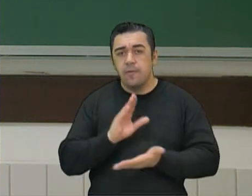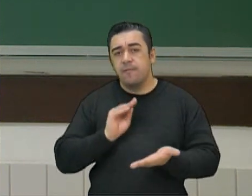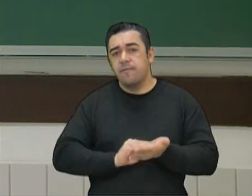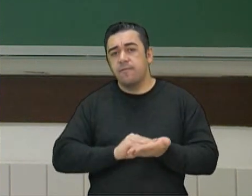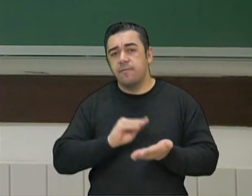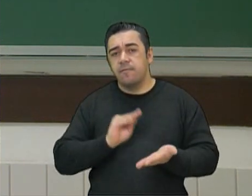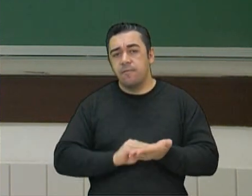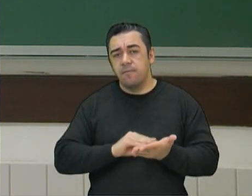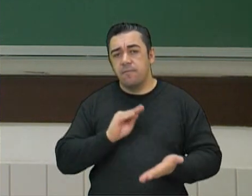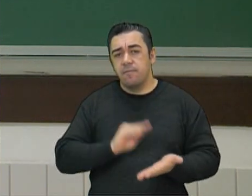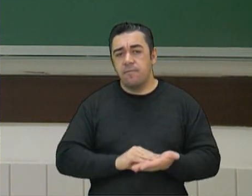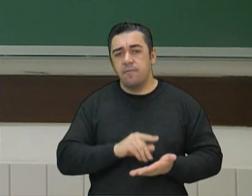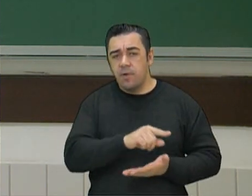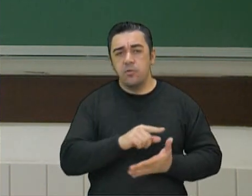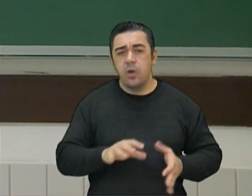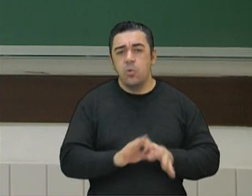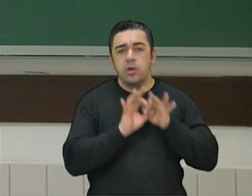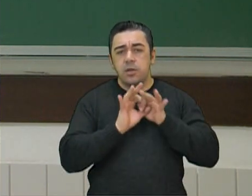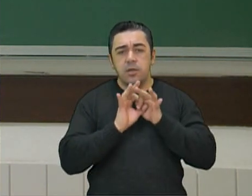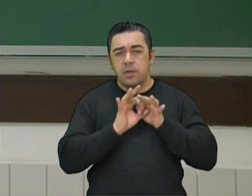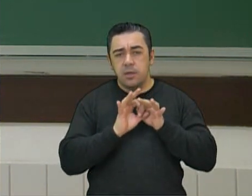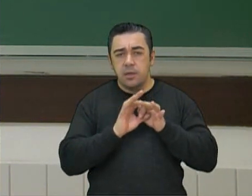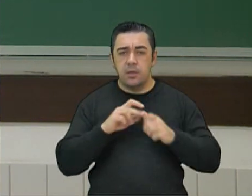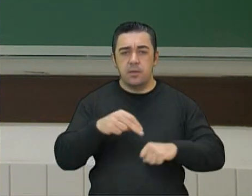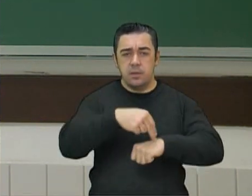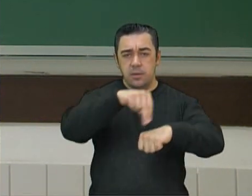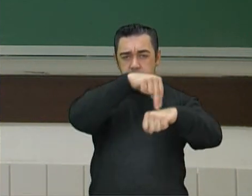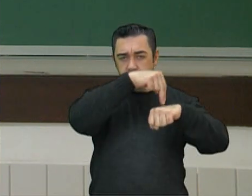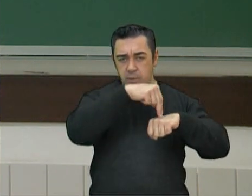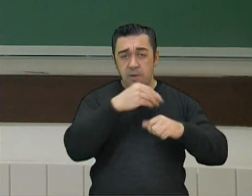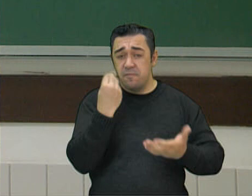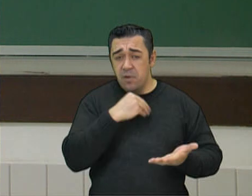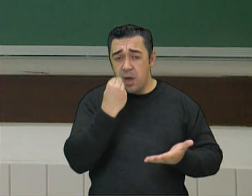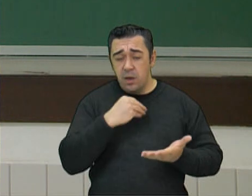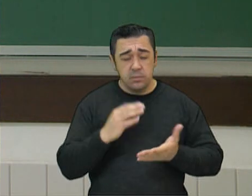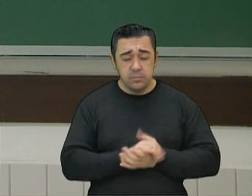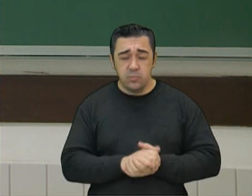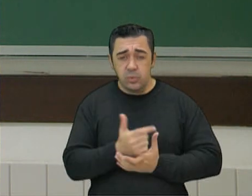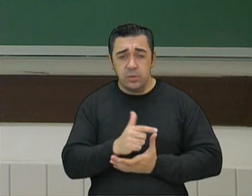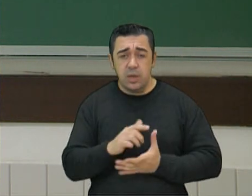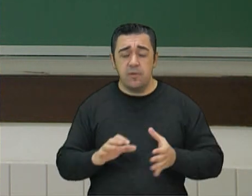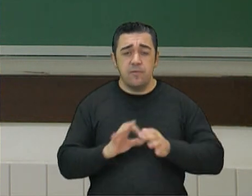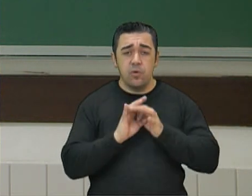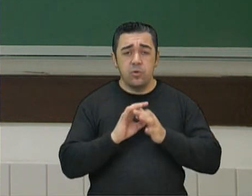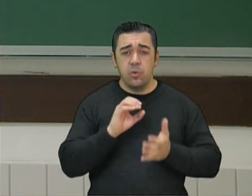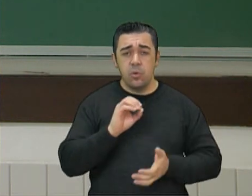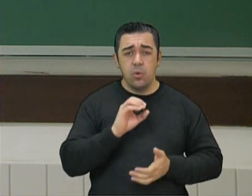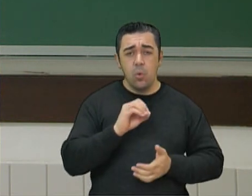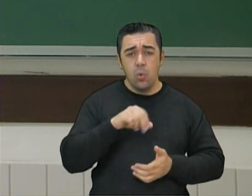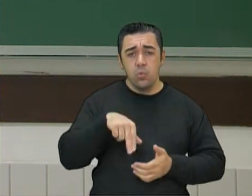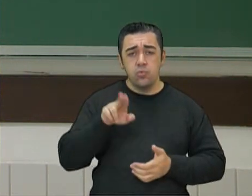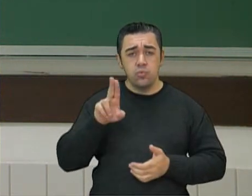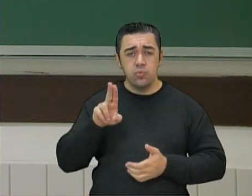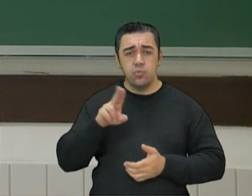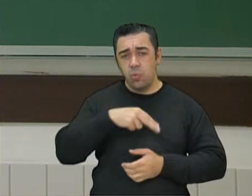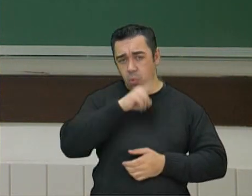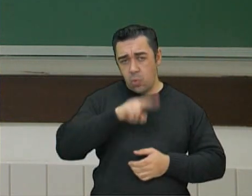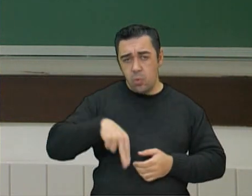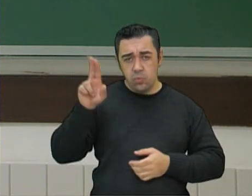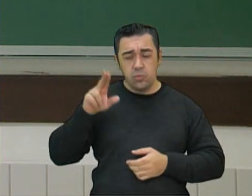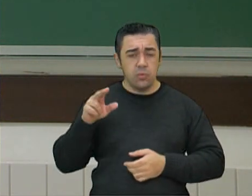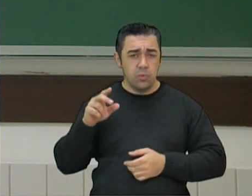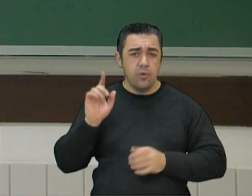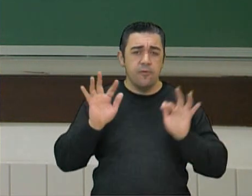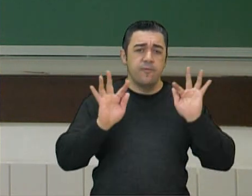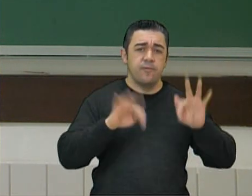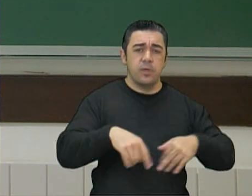falta de força da Liga das Nações. Então a Liga das Nações não tinha essa força que se pretendia no final da Primeira